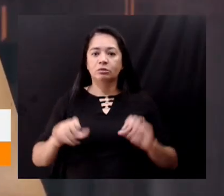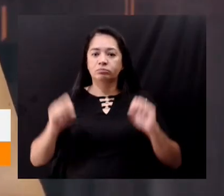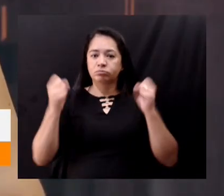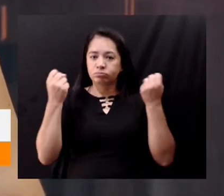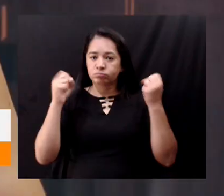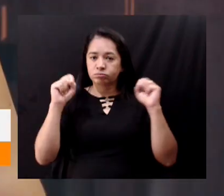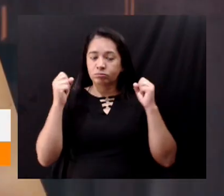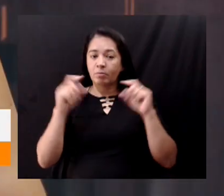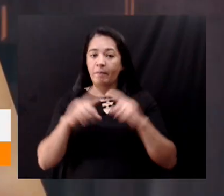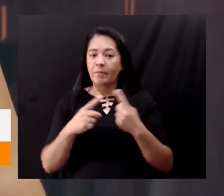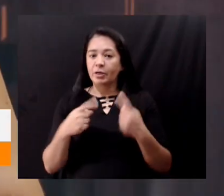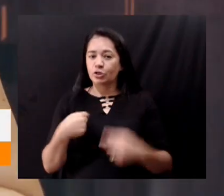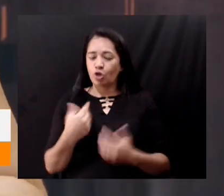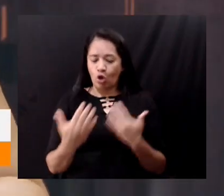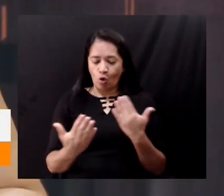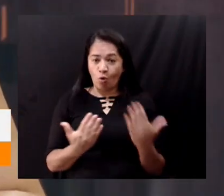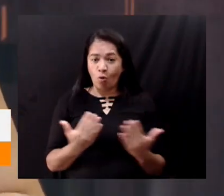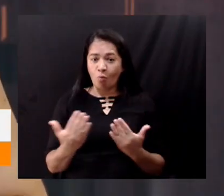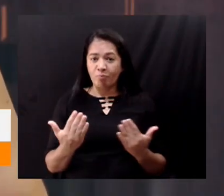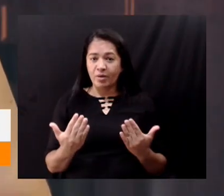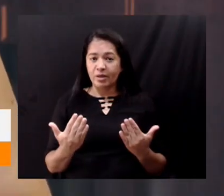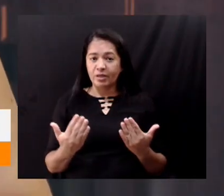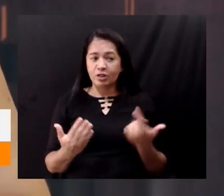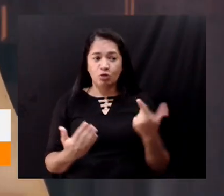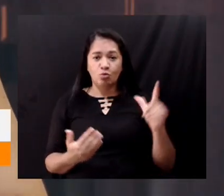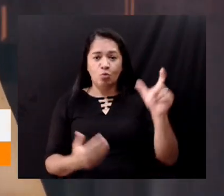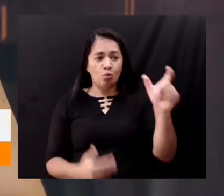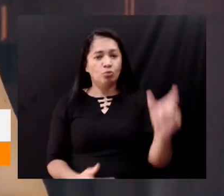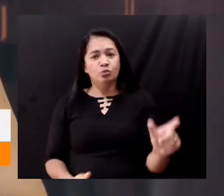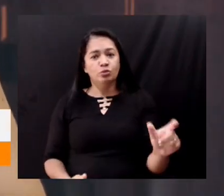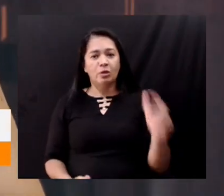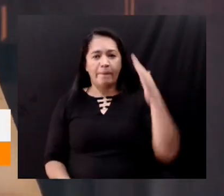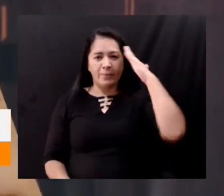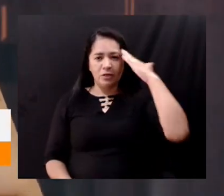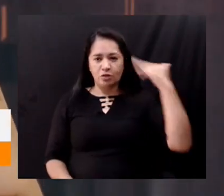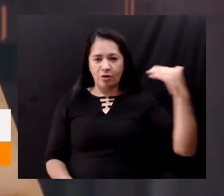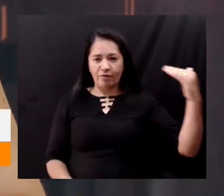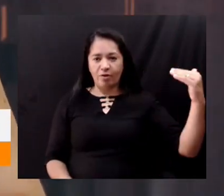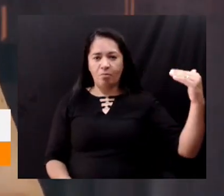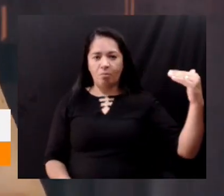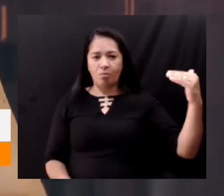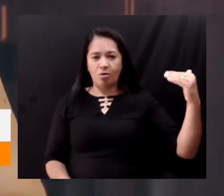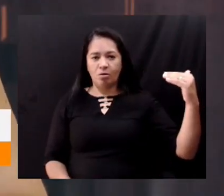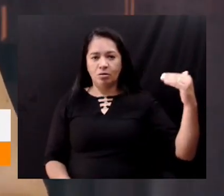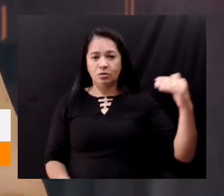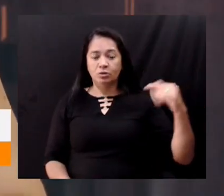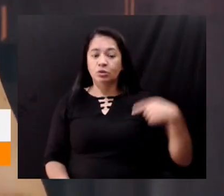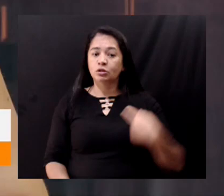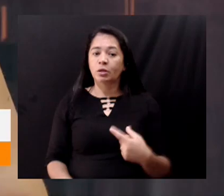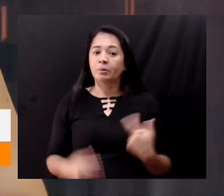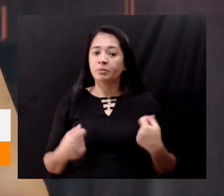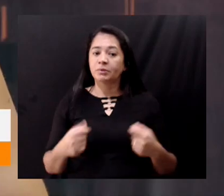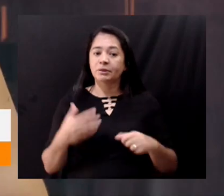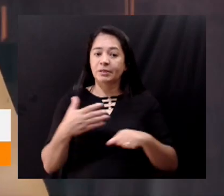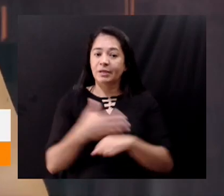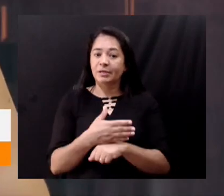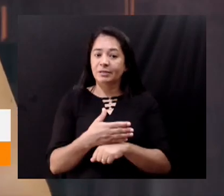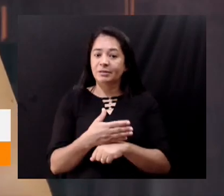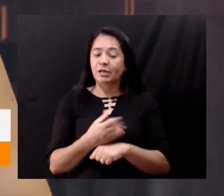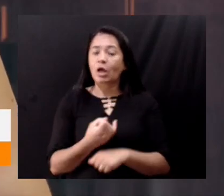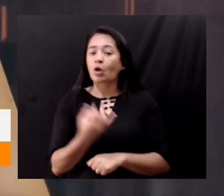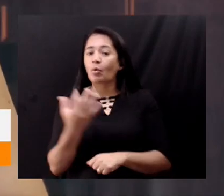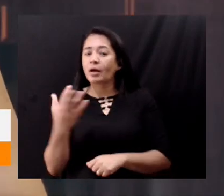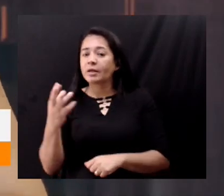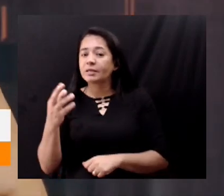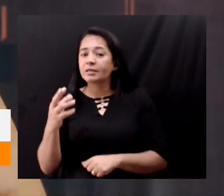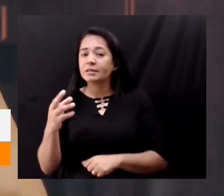com essas pessoas famosas, né, Aham, pessoas sim. públicas, a gente tem acesso a quais recursos foram utilizados, porque